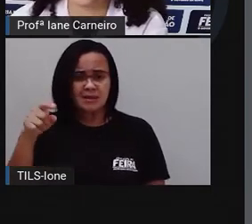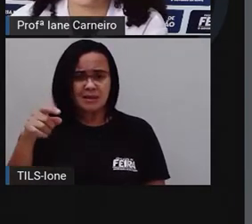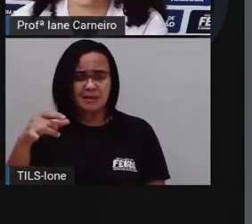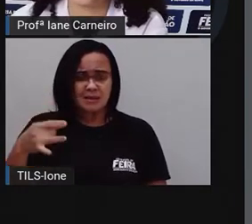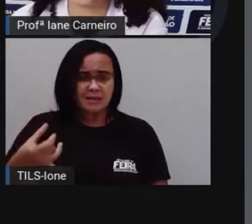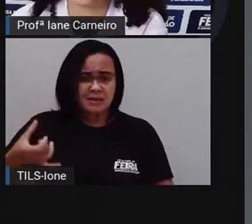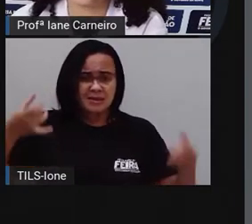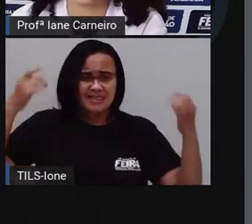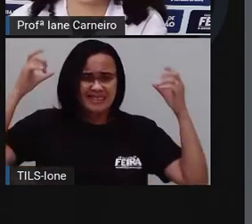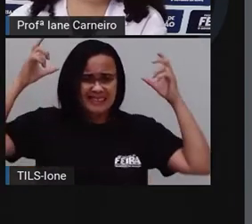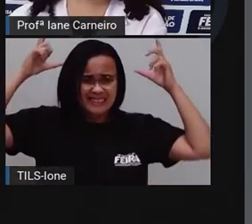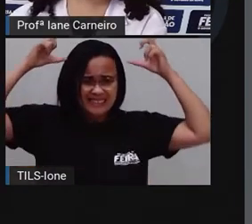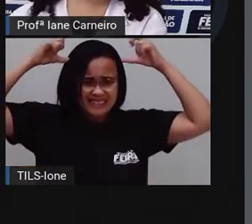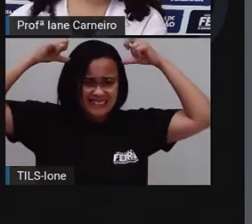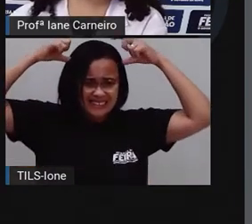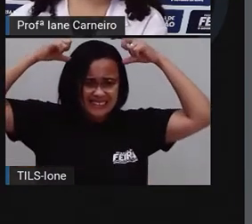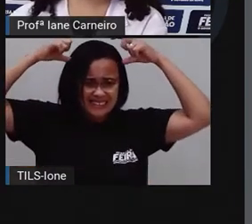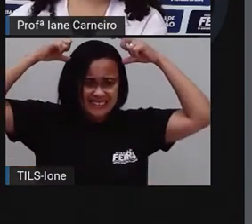touro?